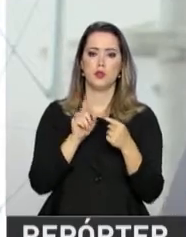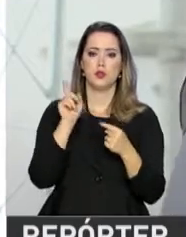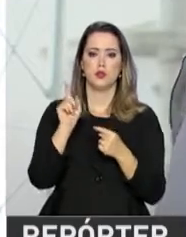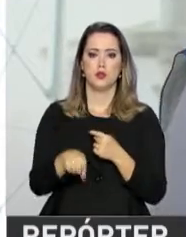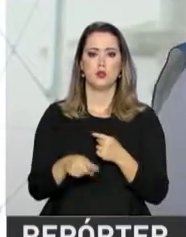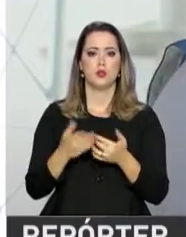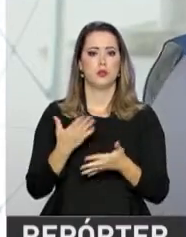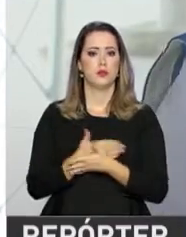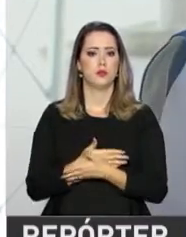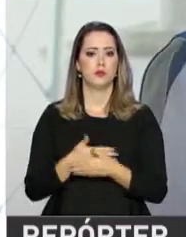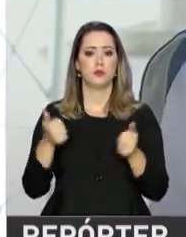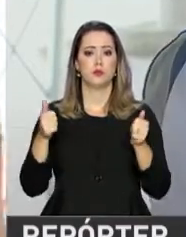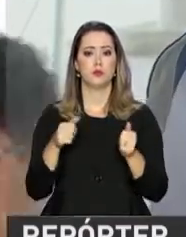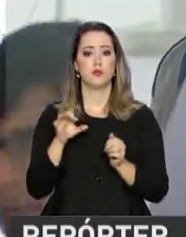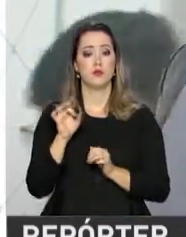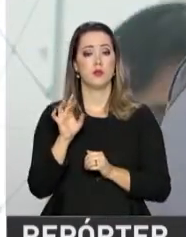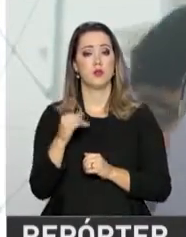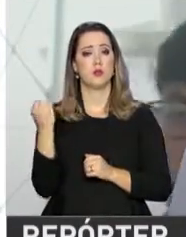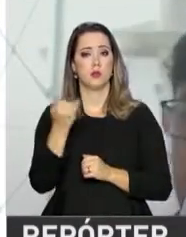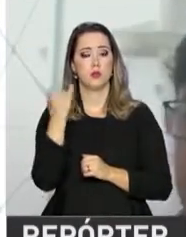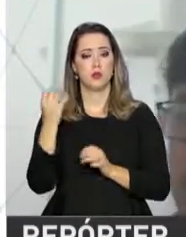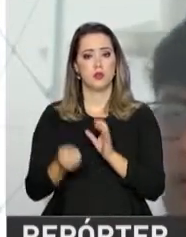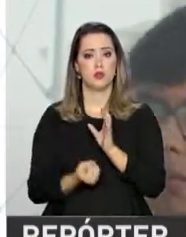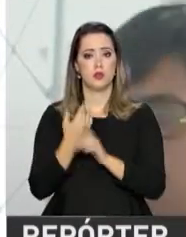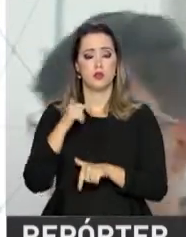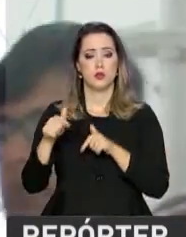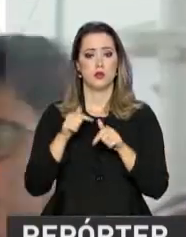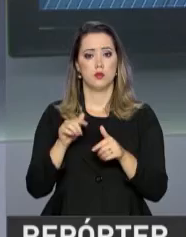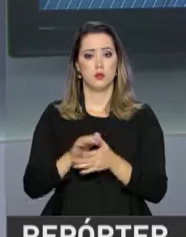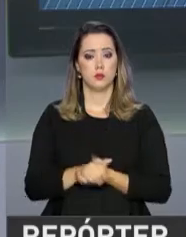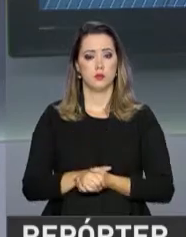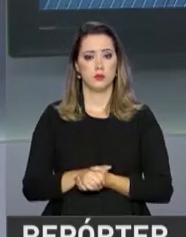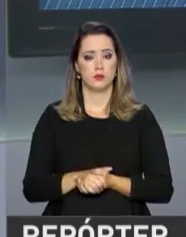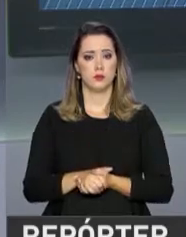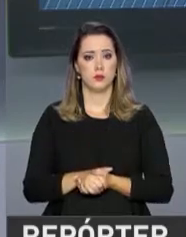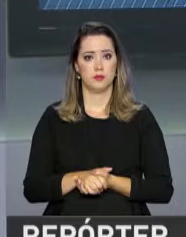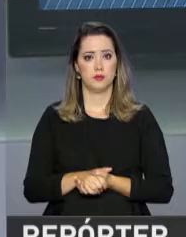da melhora é sobretudo a geração de emprego